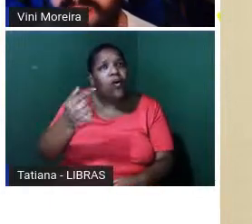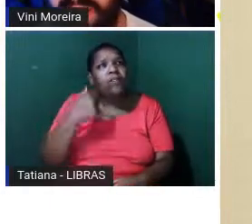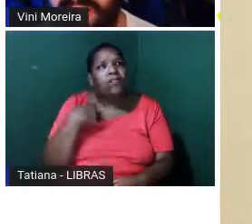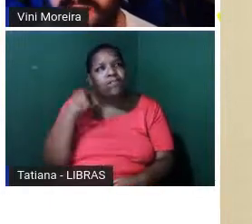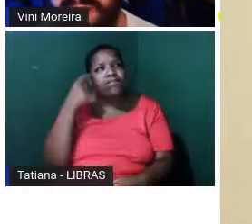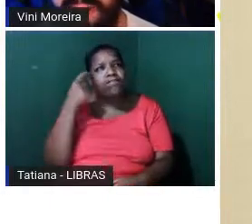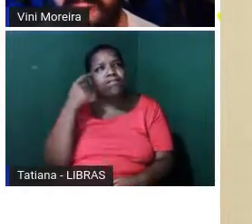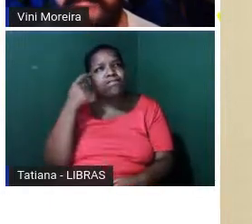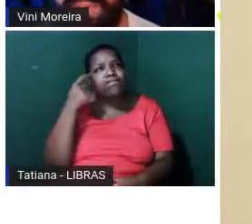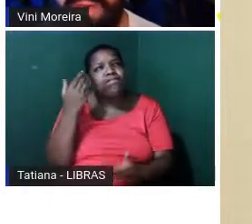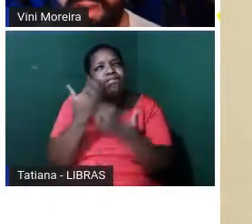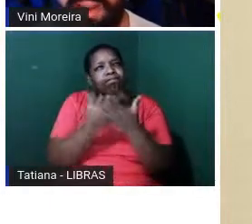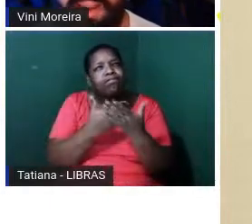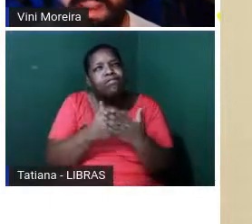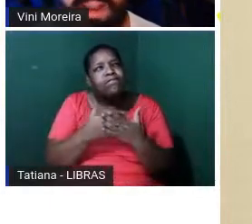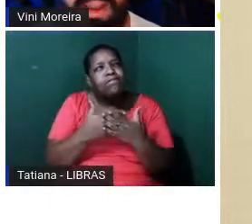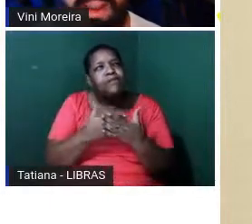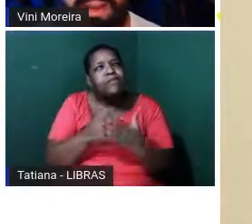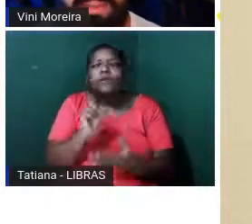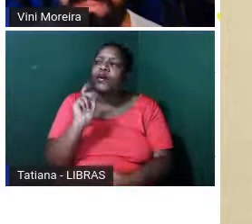eu vou ter que